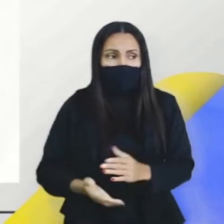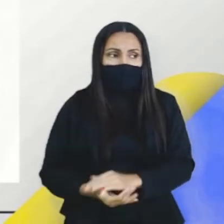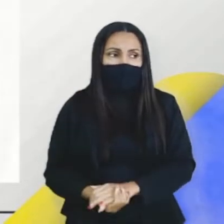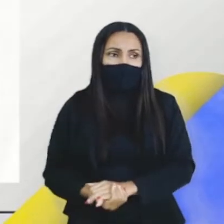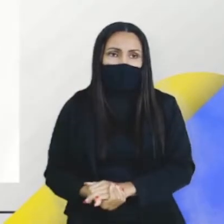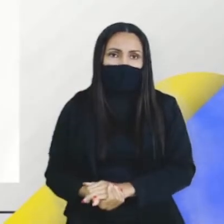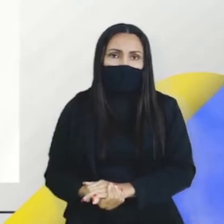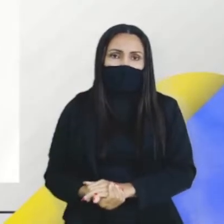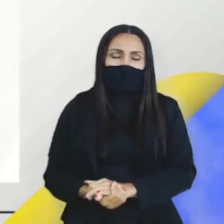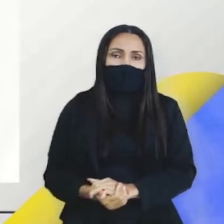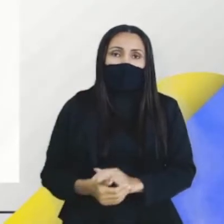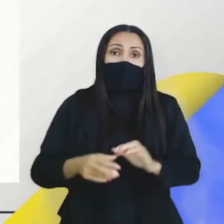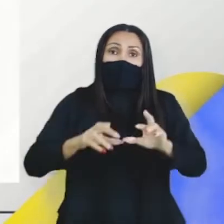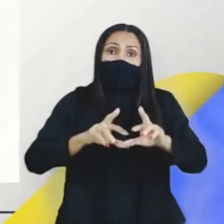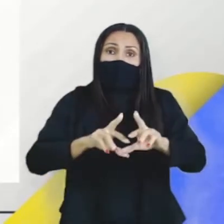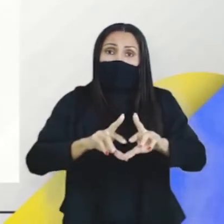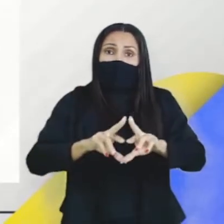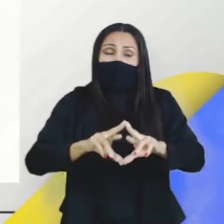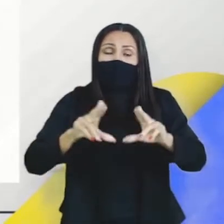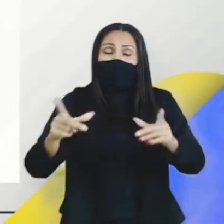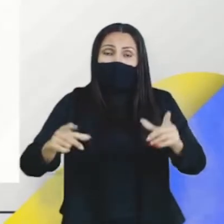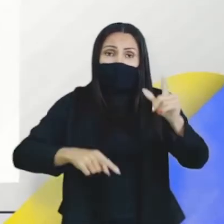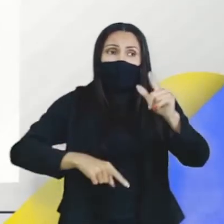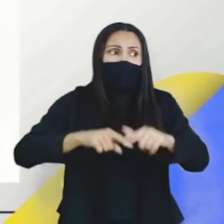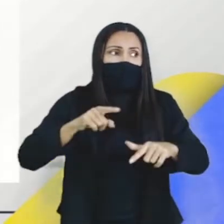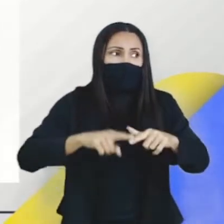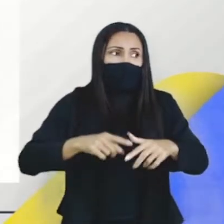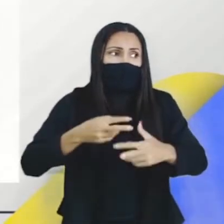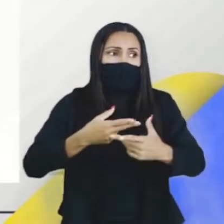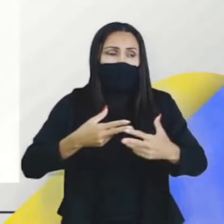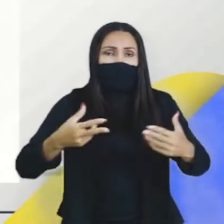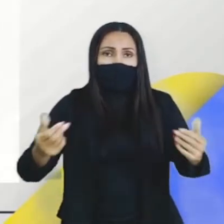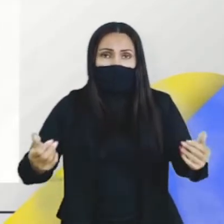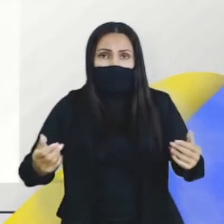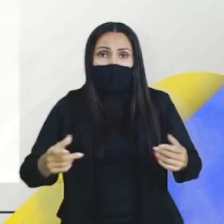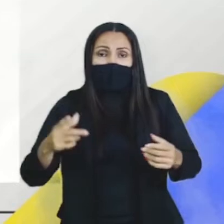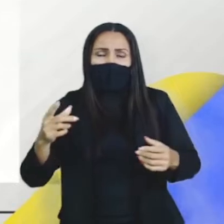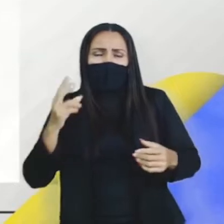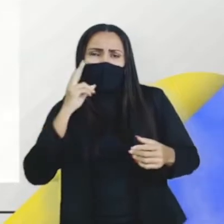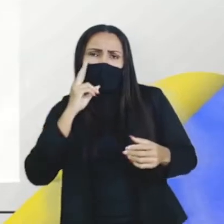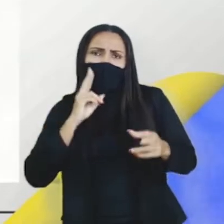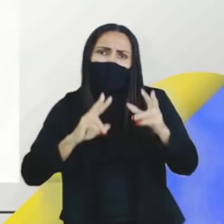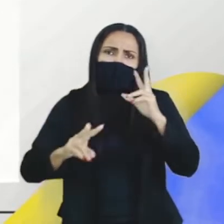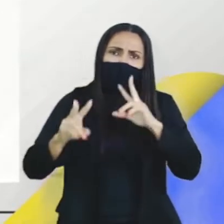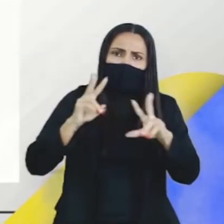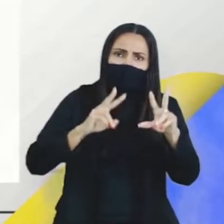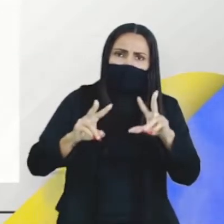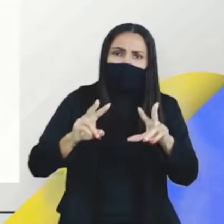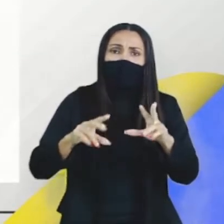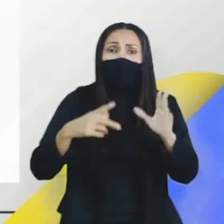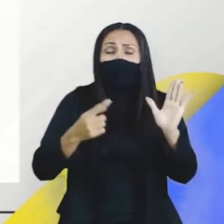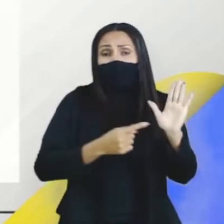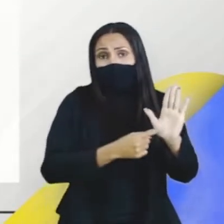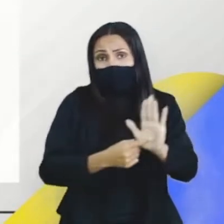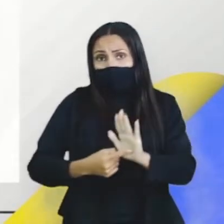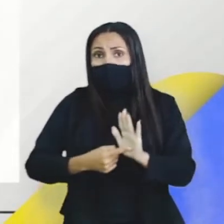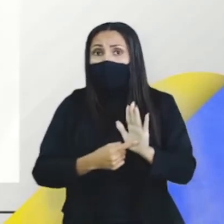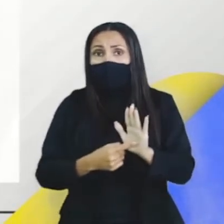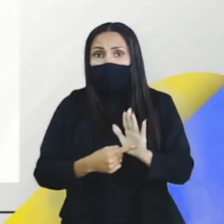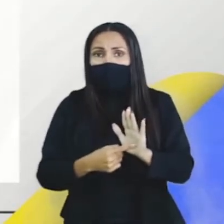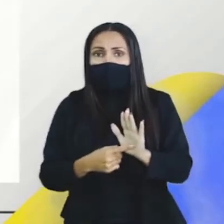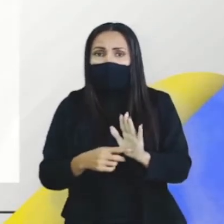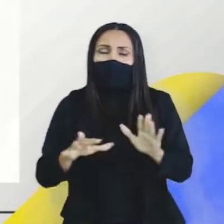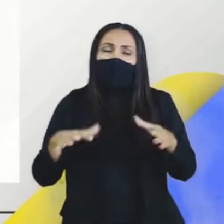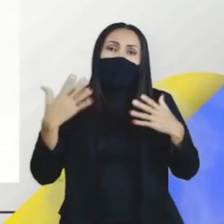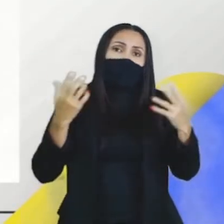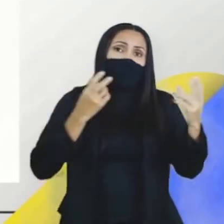a diferença entre os objetos é a porção de vista que está mostrada na projeção. Então,